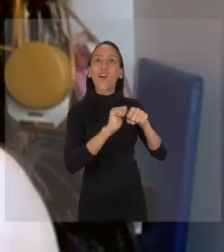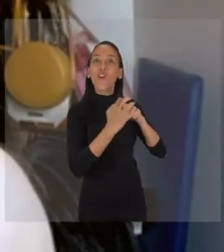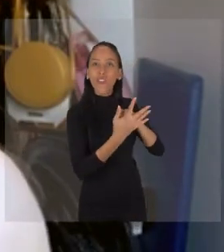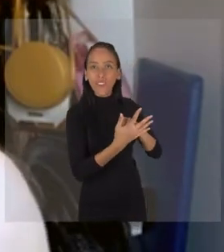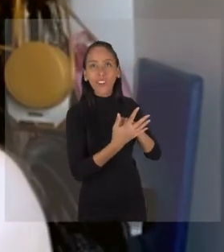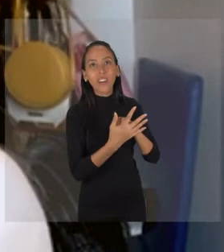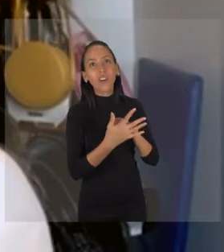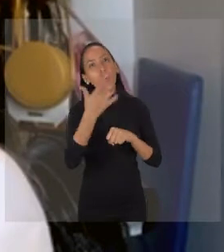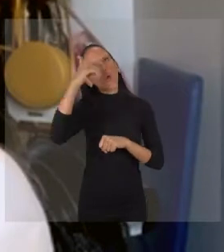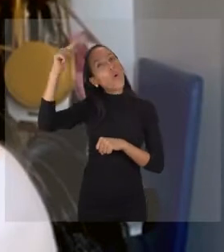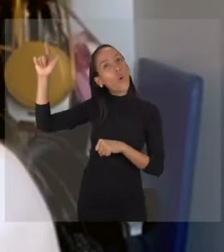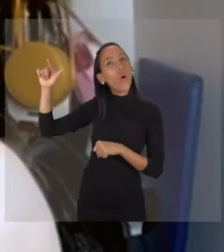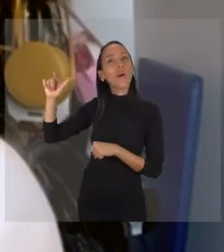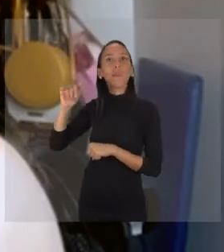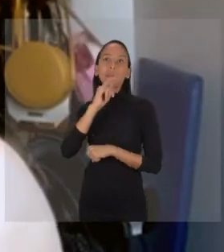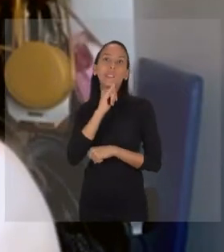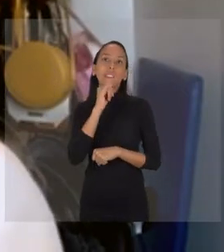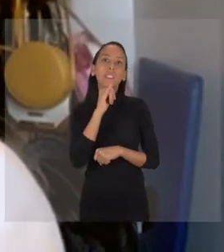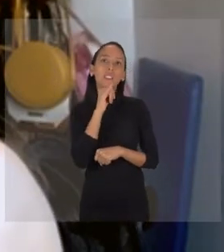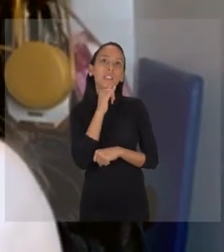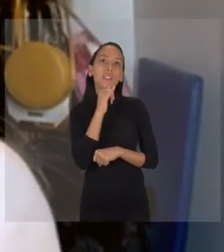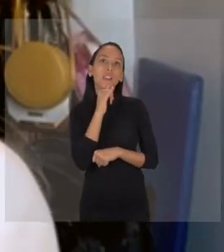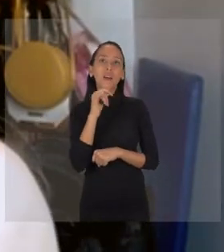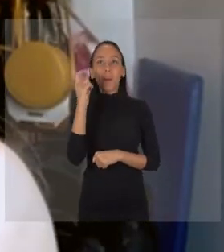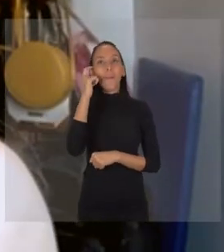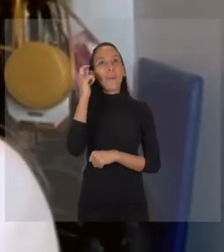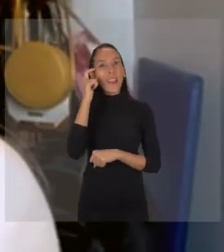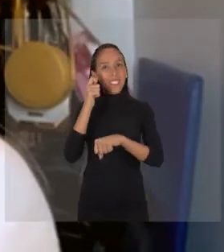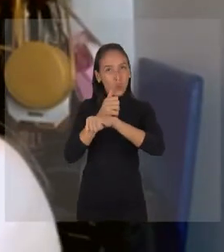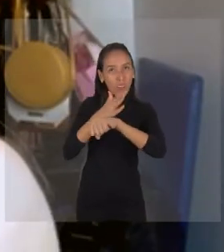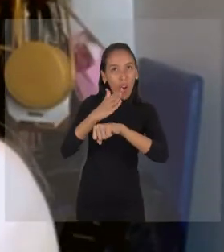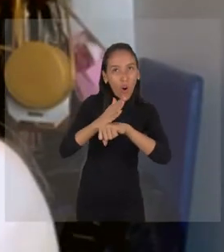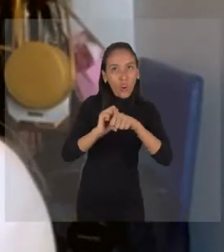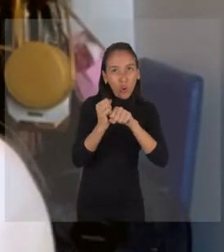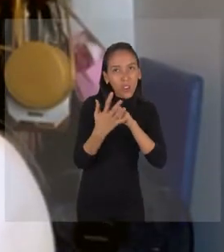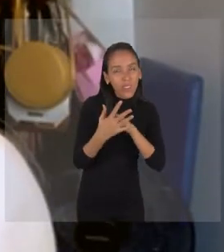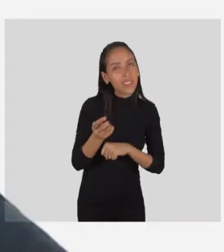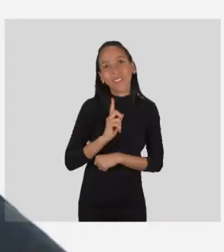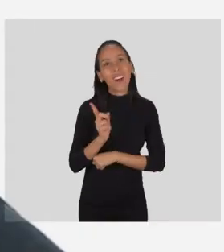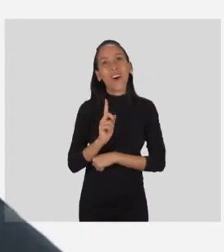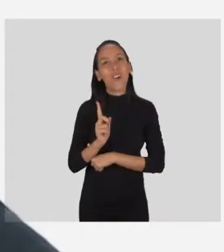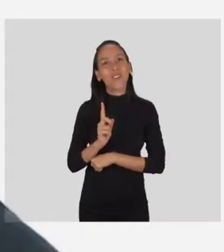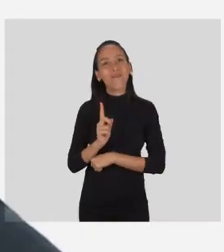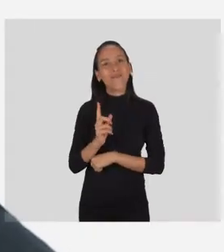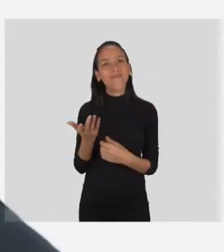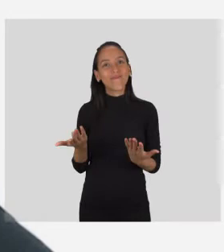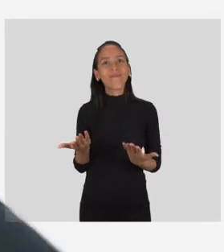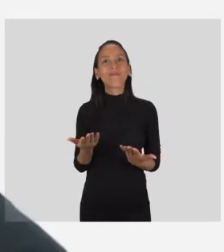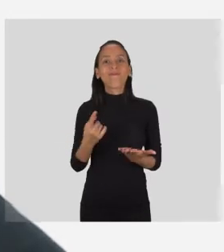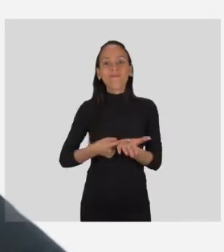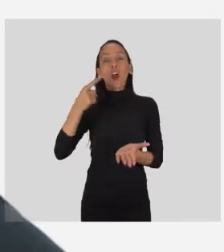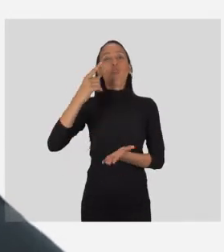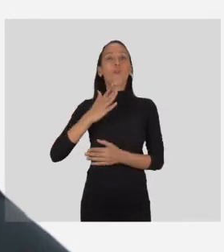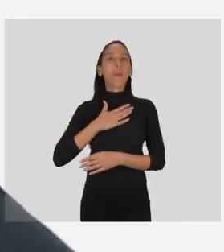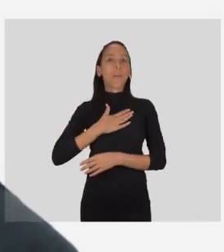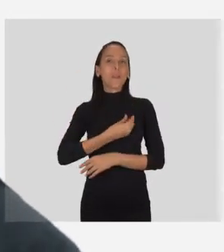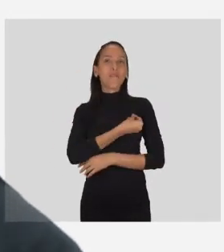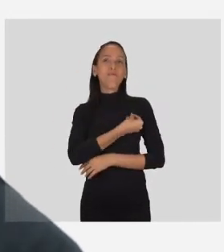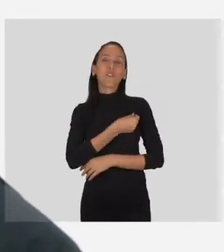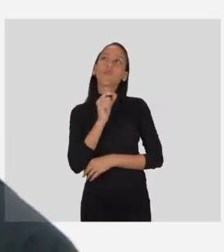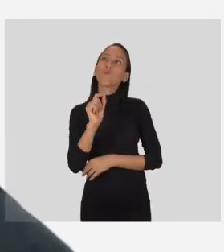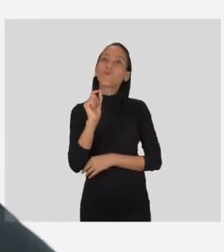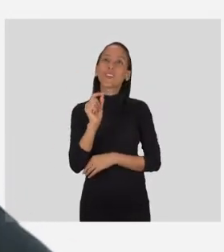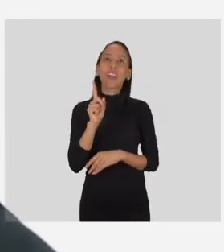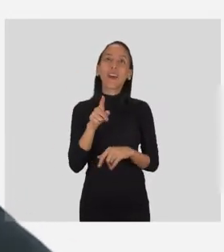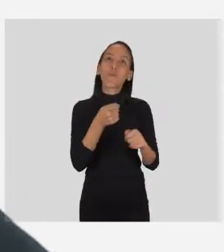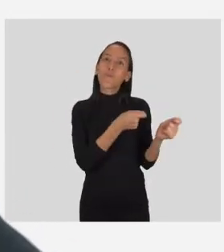e trabalha com outras coisas, por exemplo, não fica pensando nisso o tempo todo, né? Mais me marcou, na verdade,